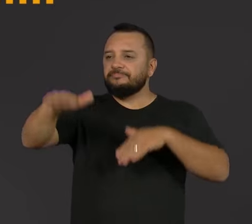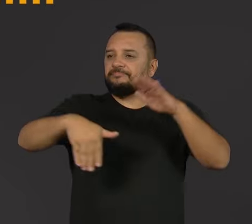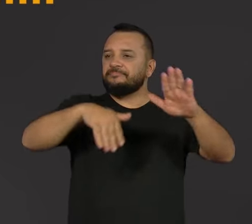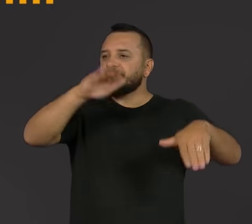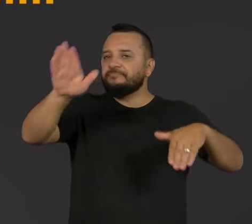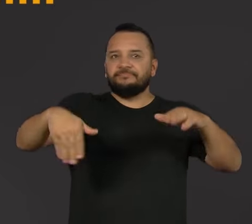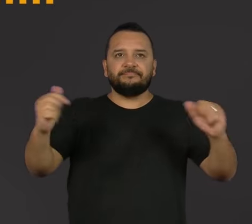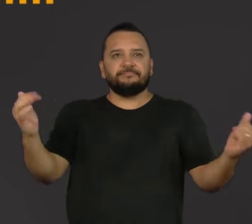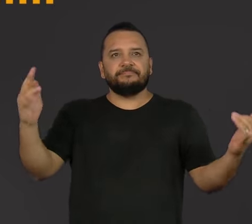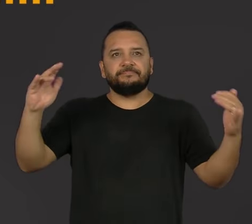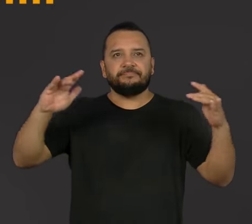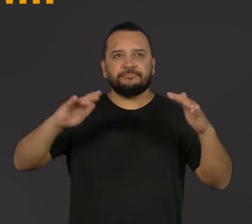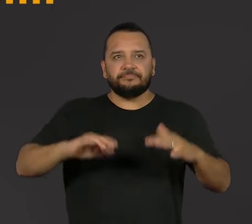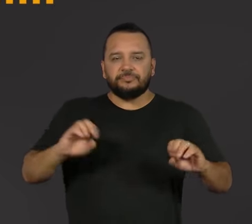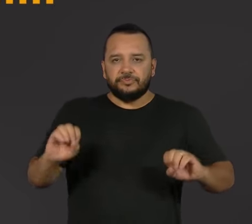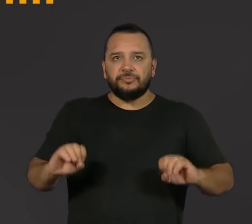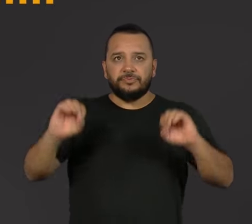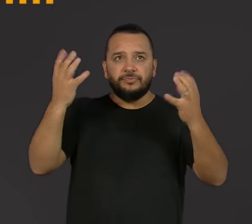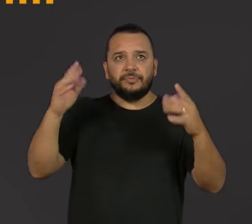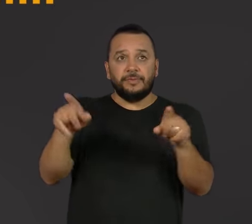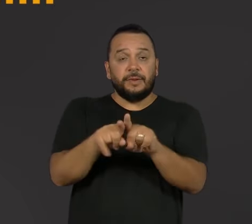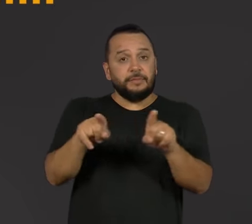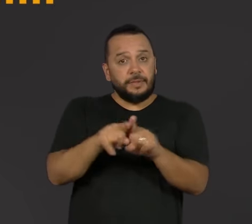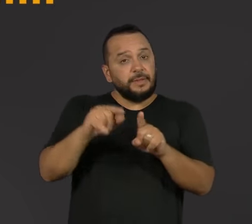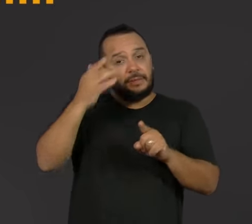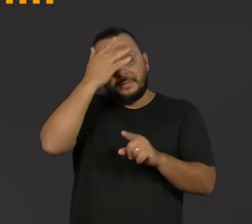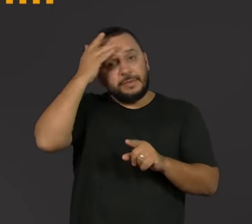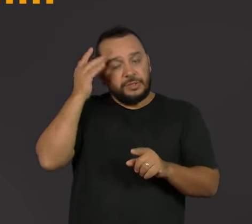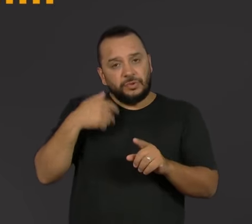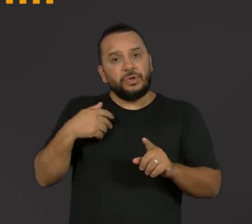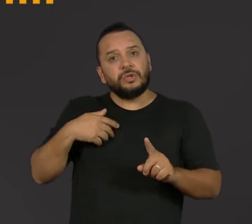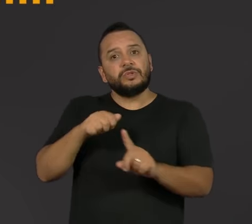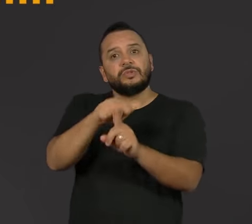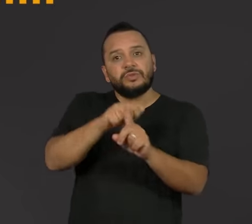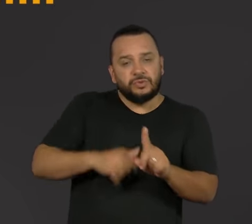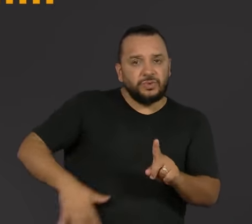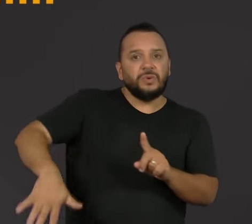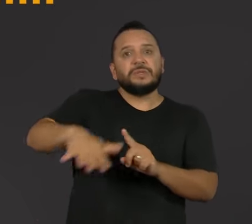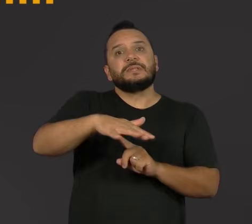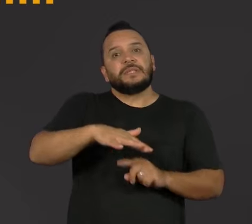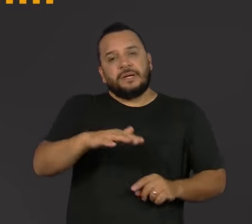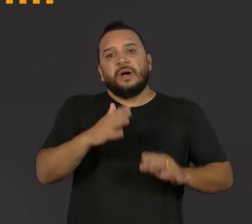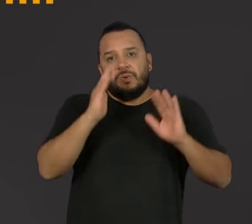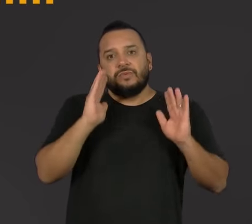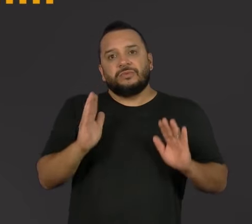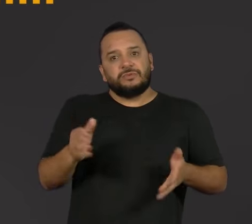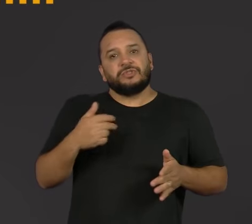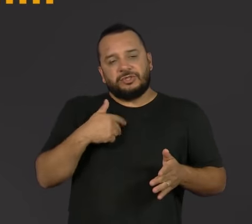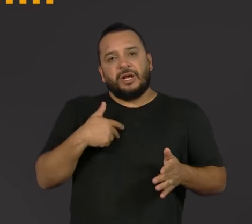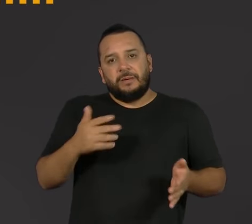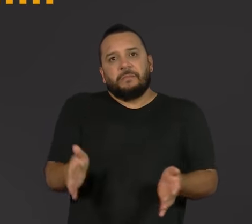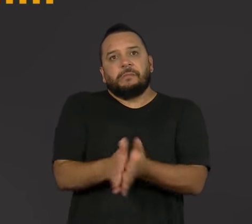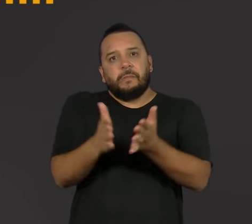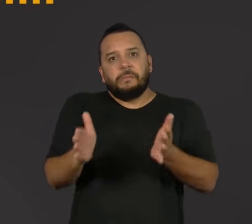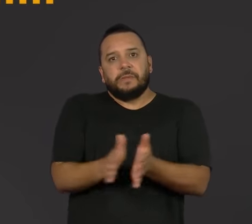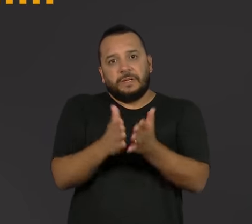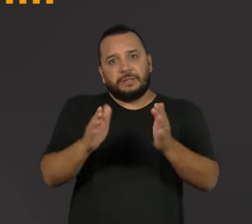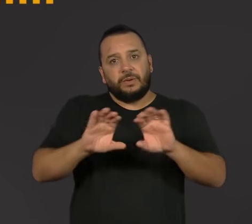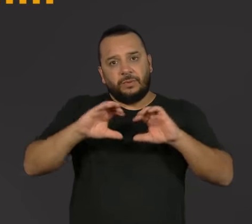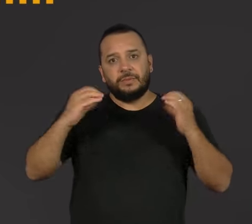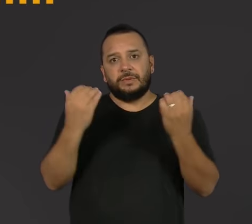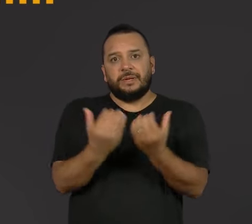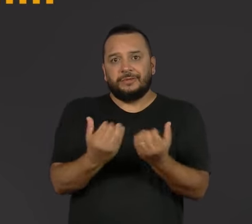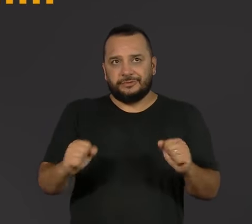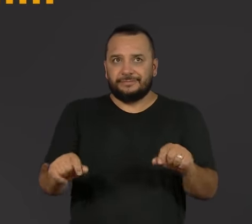em situação de vulnerabilidade socioeconômica também nas comunidades. Ensina como o